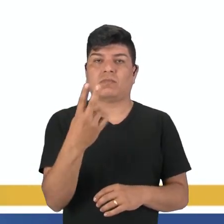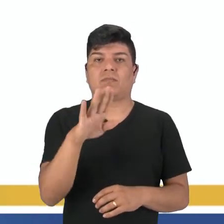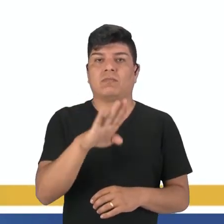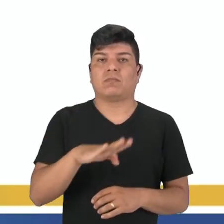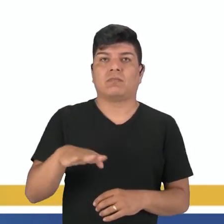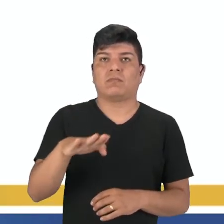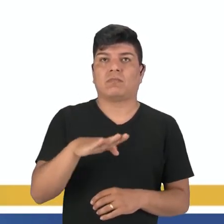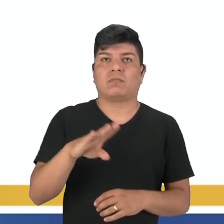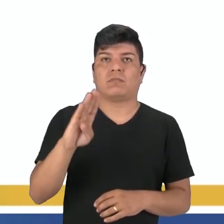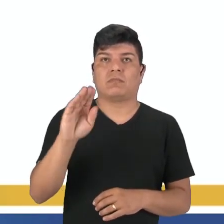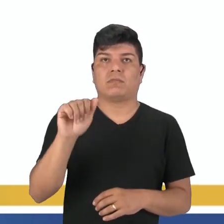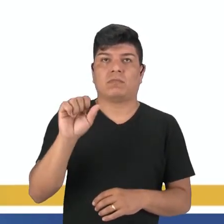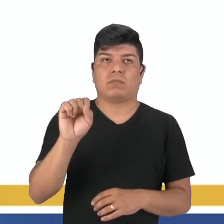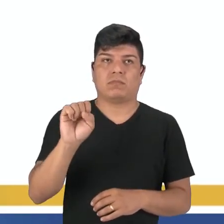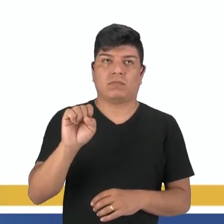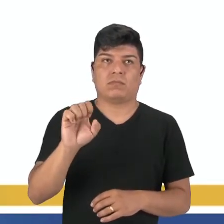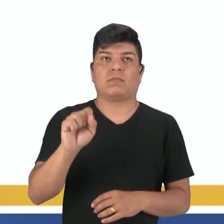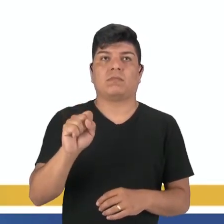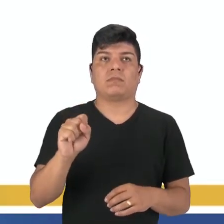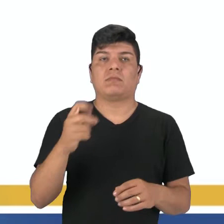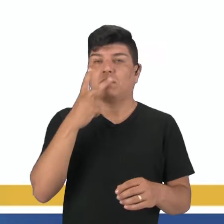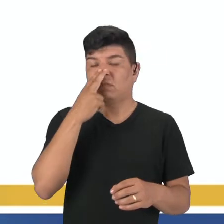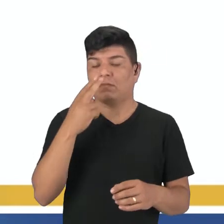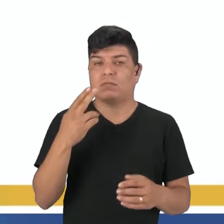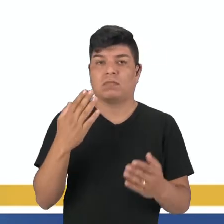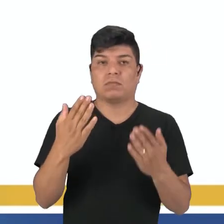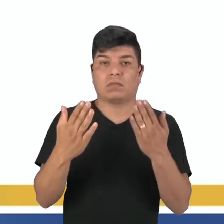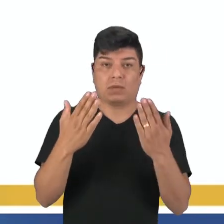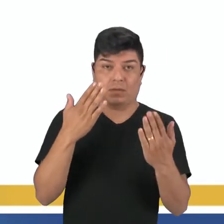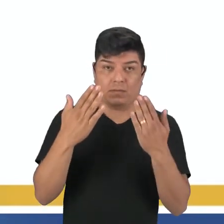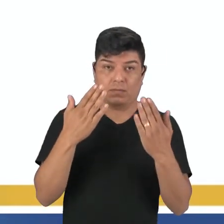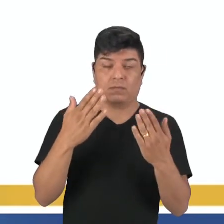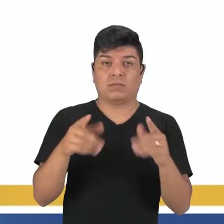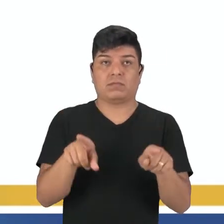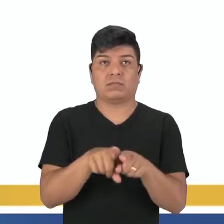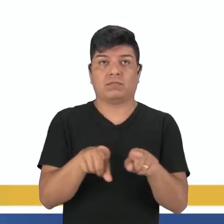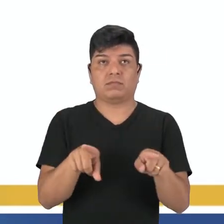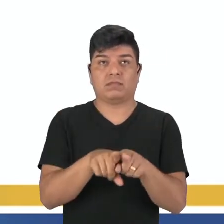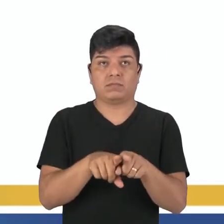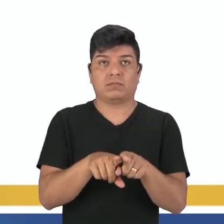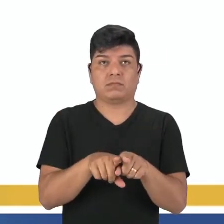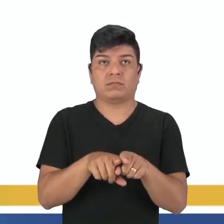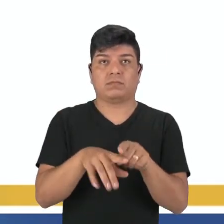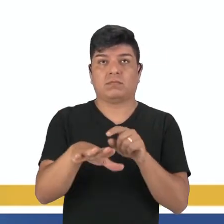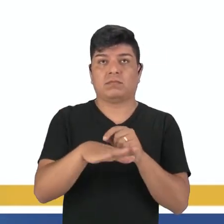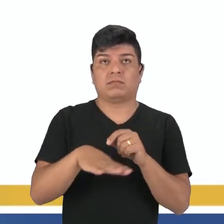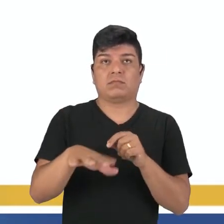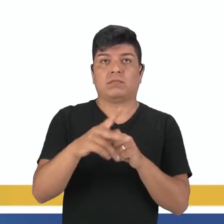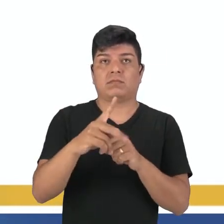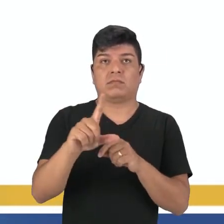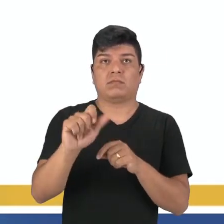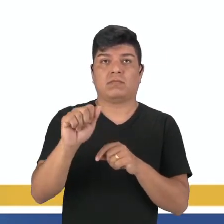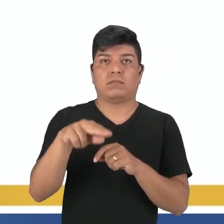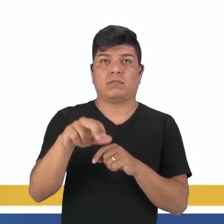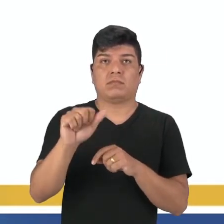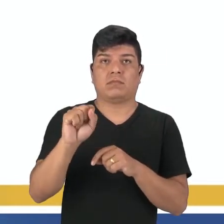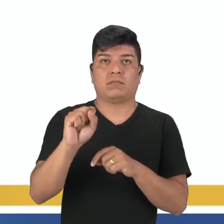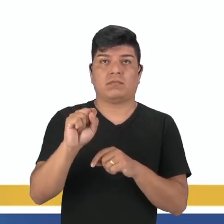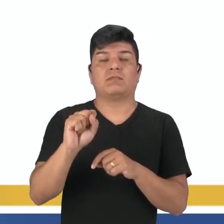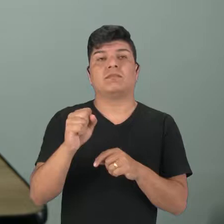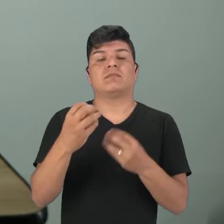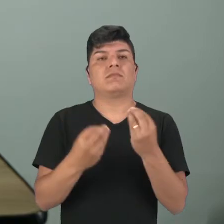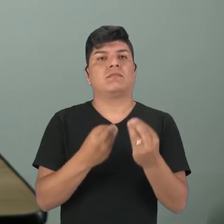bases congruentes e paralelas, além das faces planas laterais paralelas. Como é que é